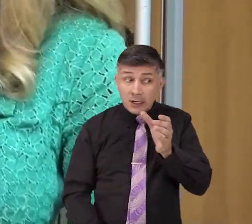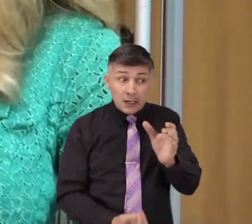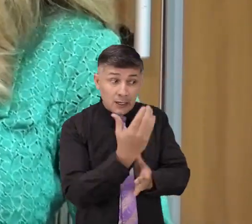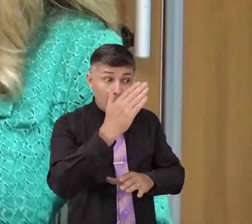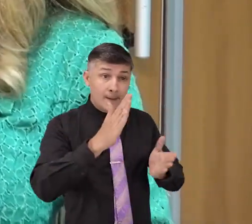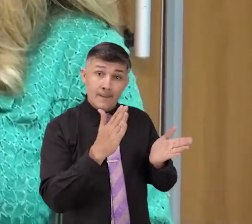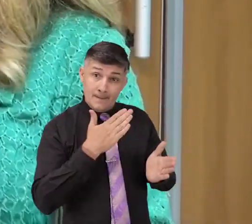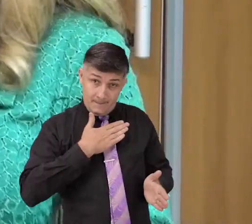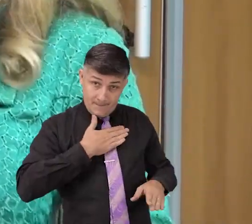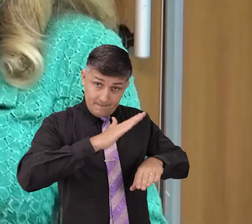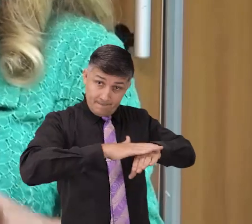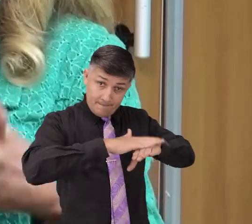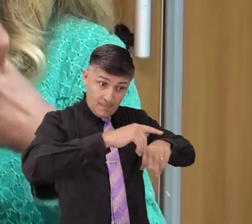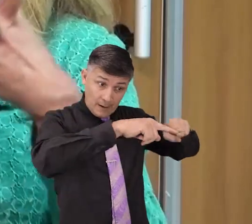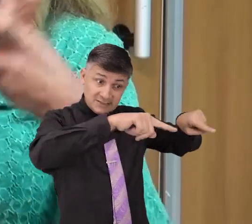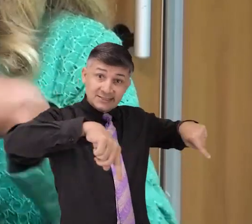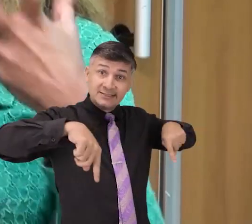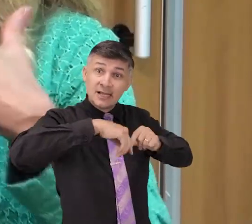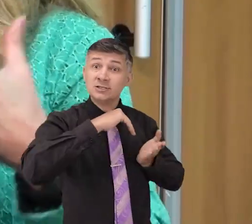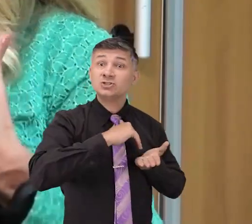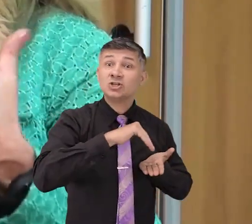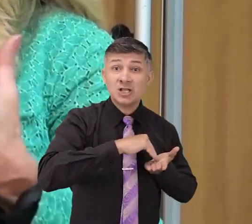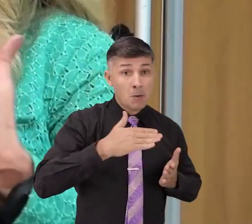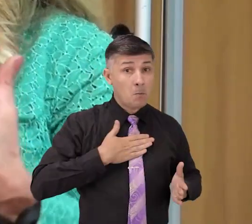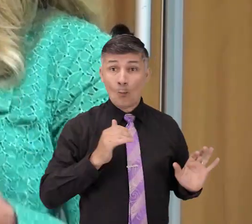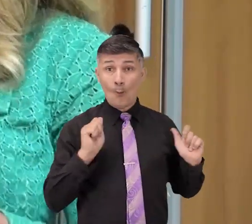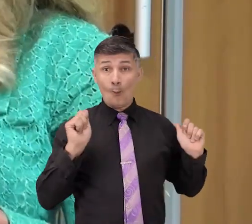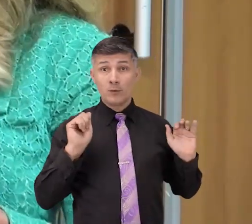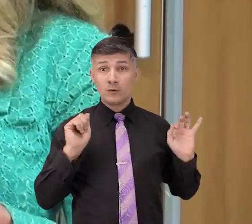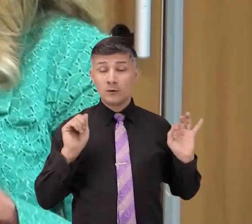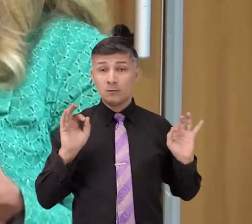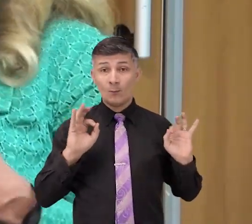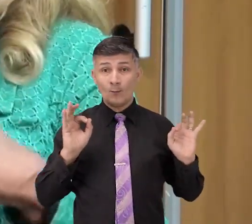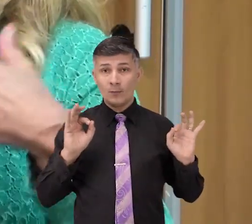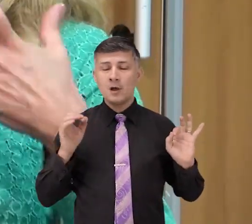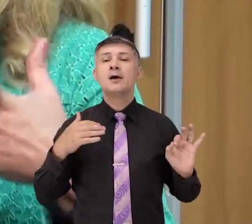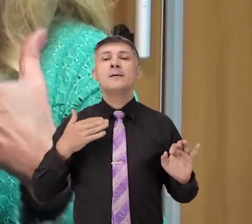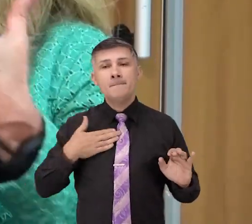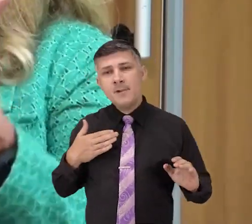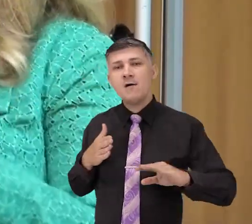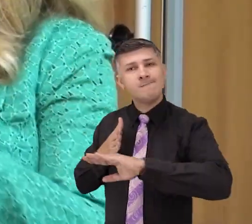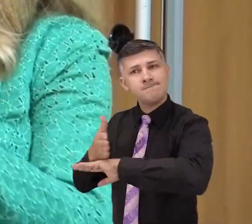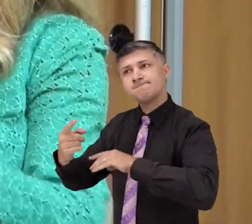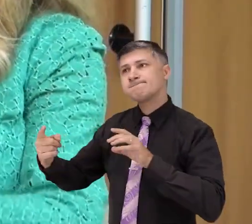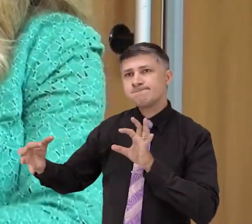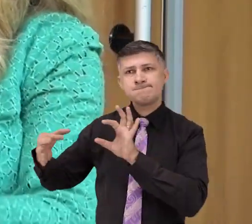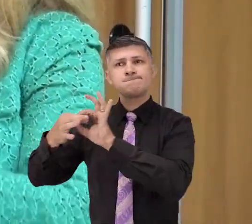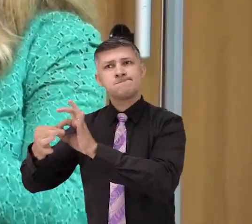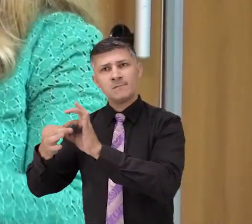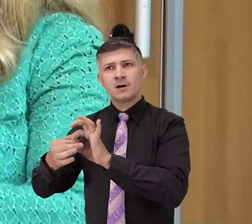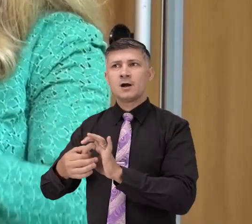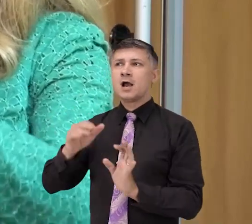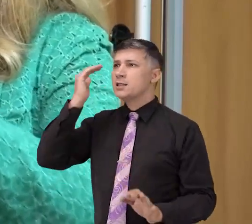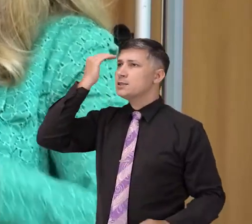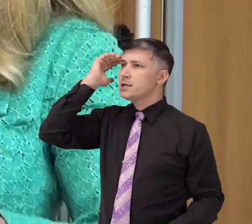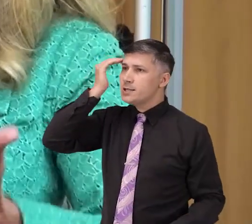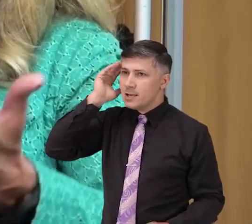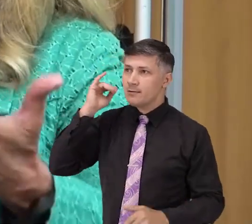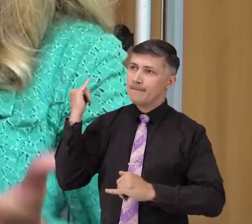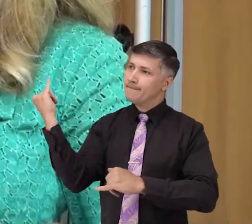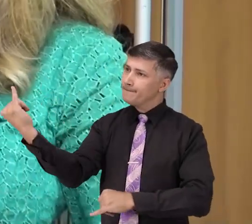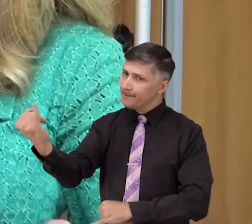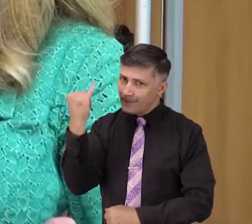o meu escritório. Então, esse envolvimento, né, com esses grupos políticos e depois